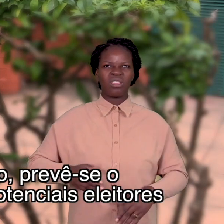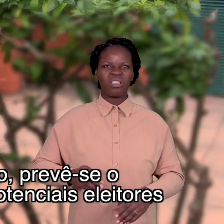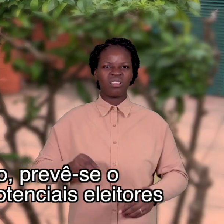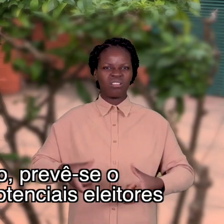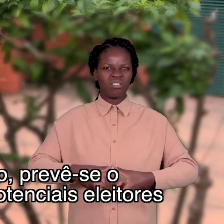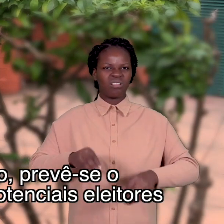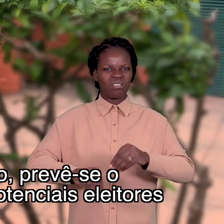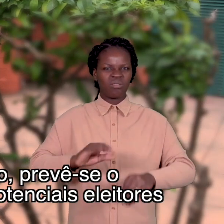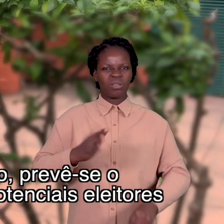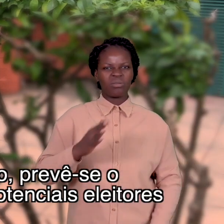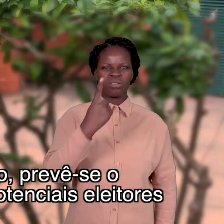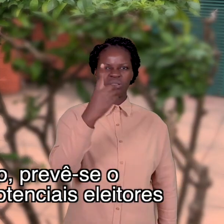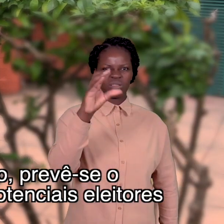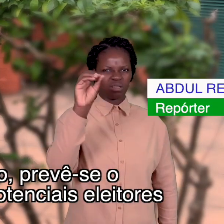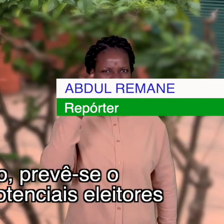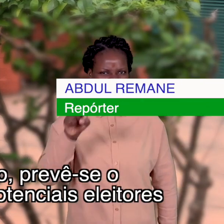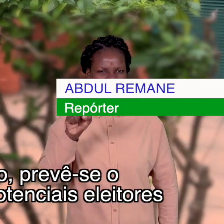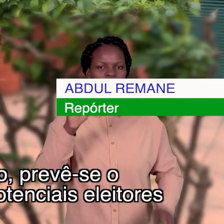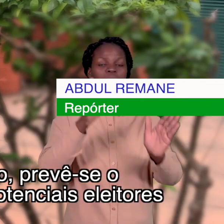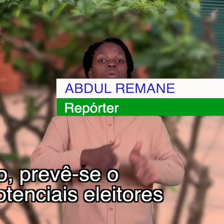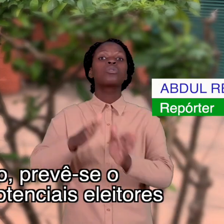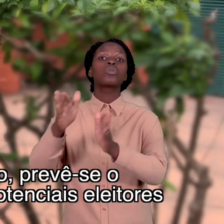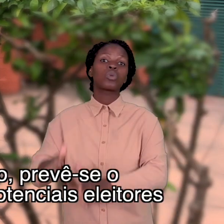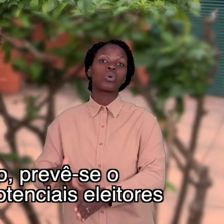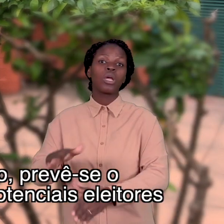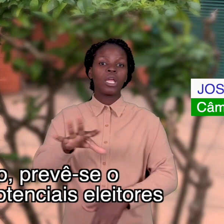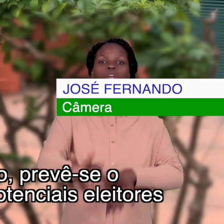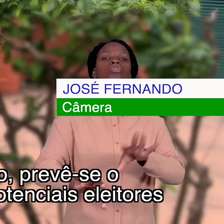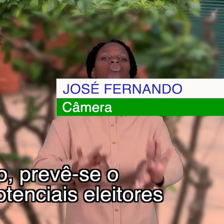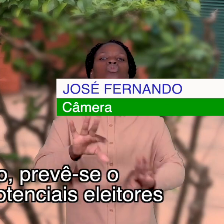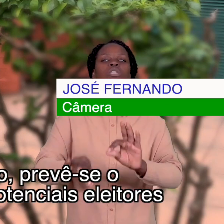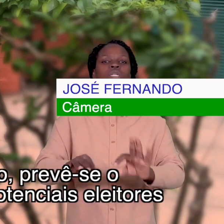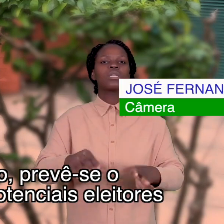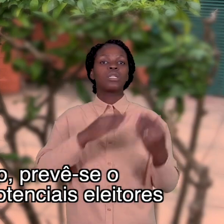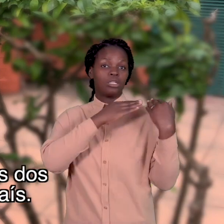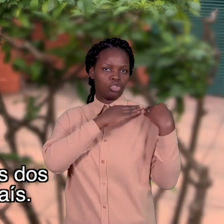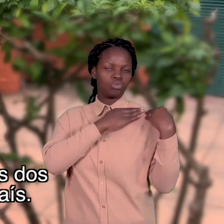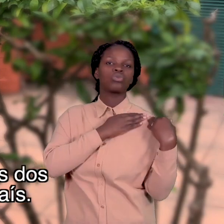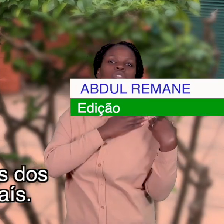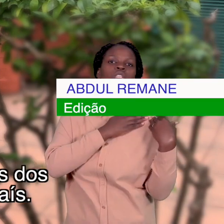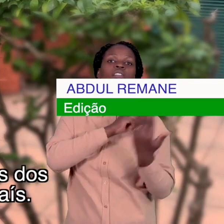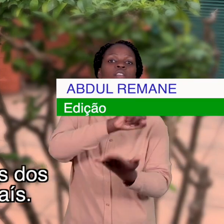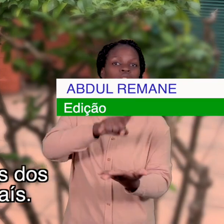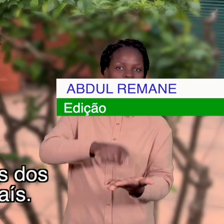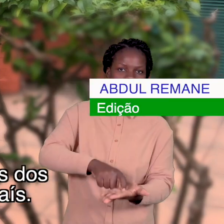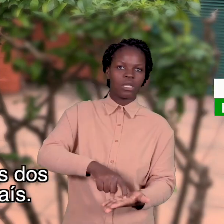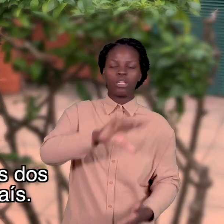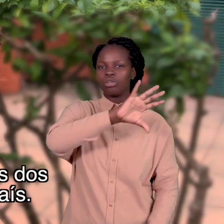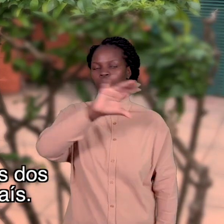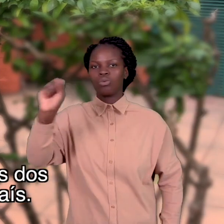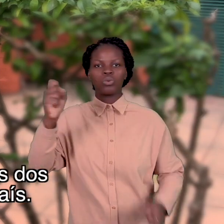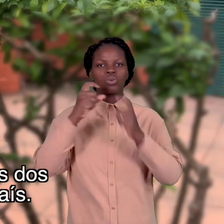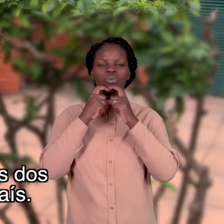o presente ciclo prevê licenciar perto de 10 mil potenciais eleitores que irão escolher os presidentes